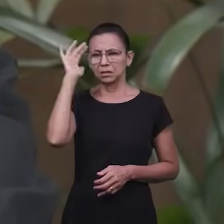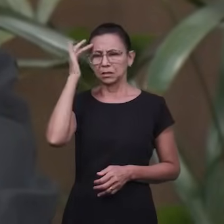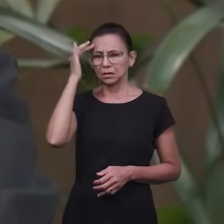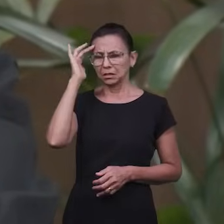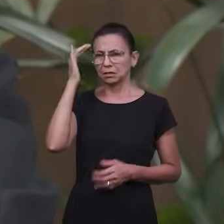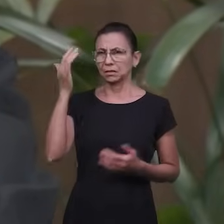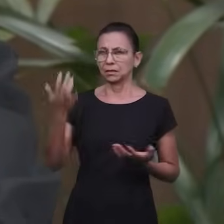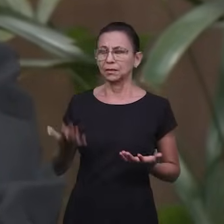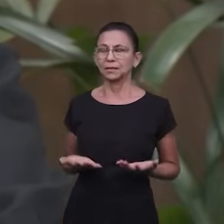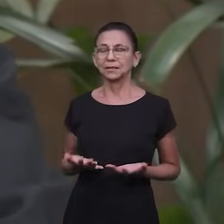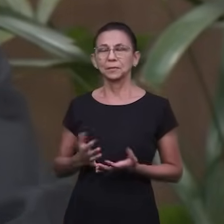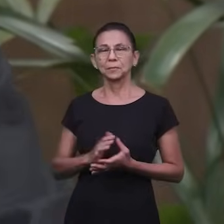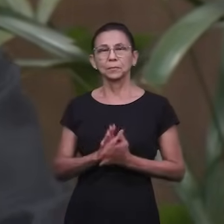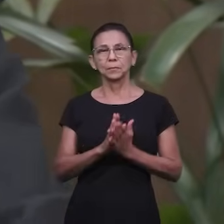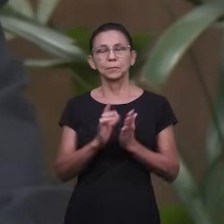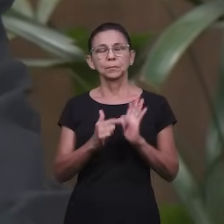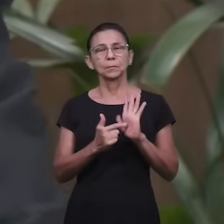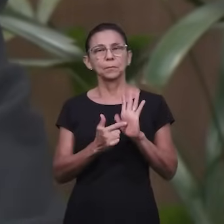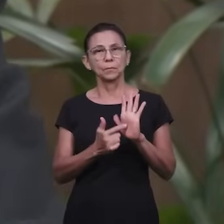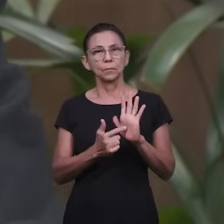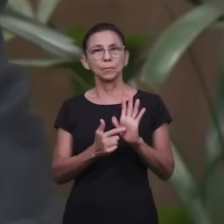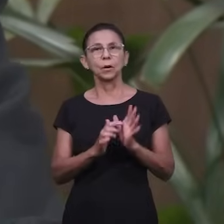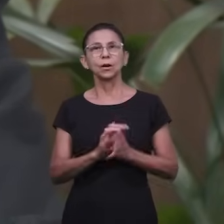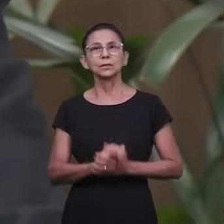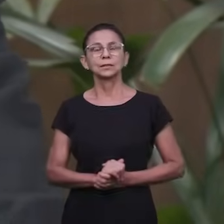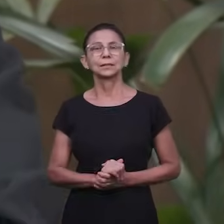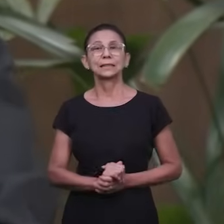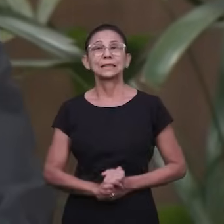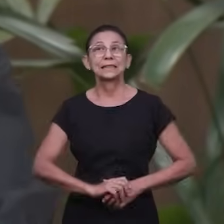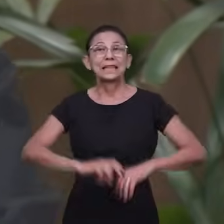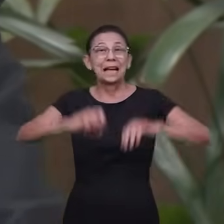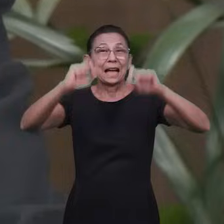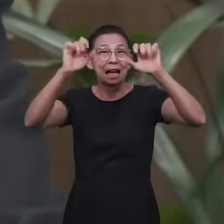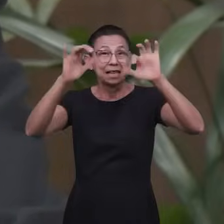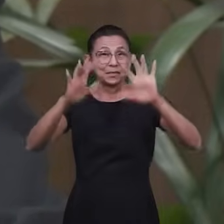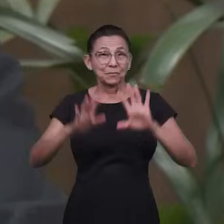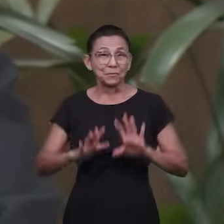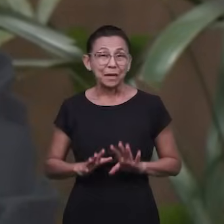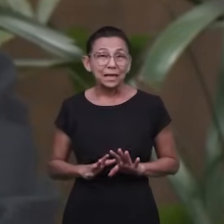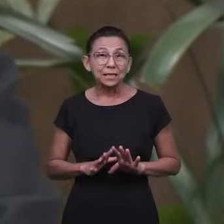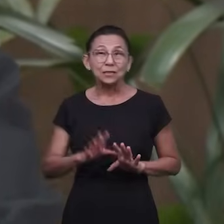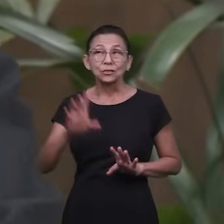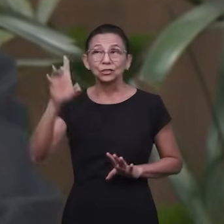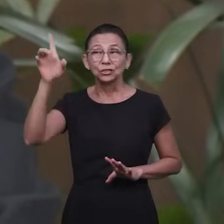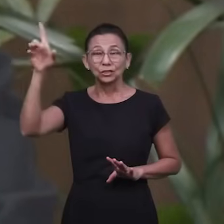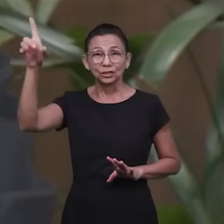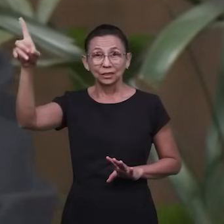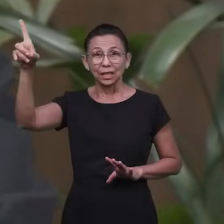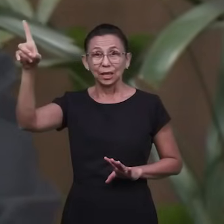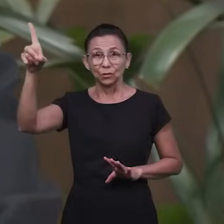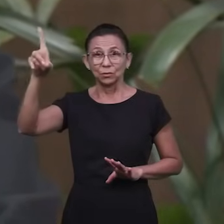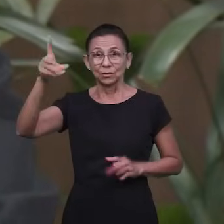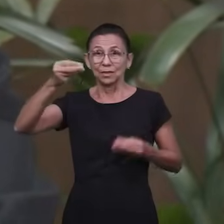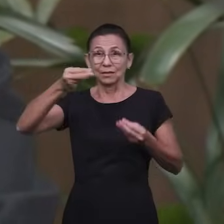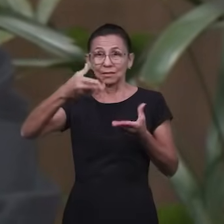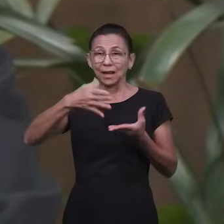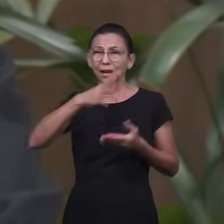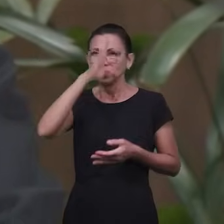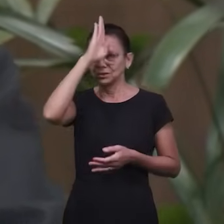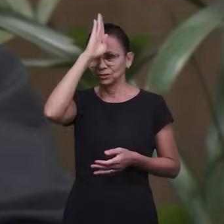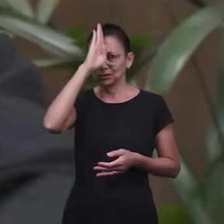De graça. Né? E que o homem não aparece. Vamos só dar um exemplo rápido aqui lá de Eliseu com Naamã,